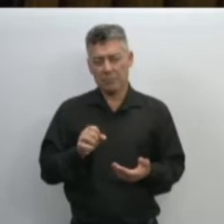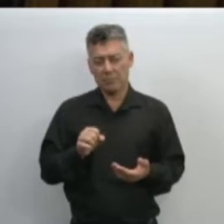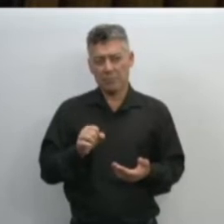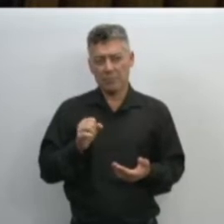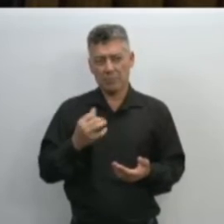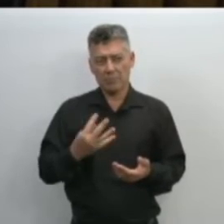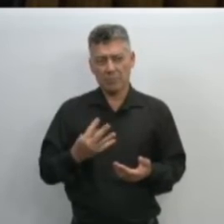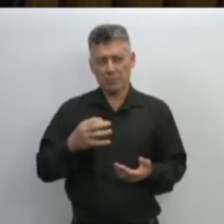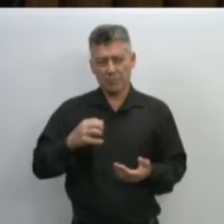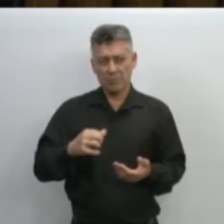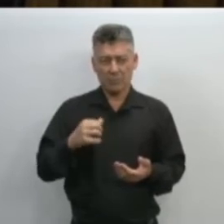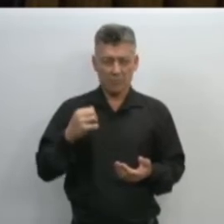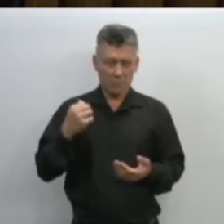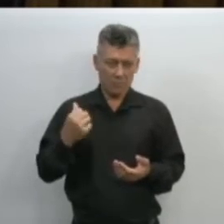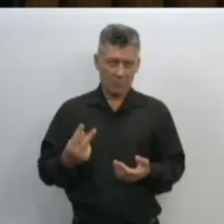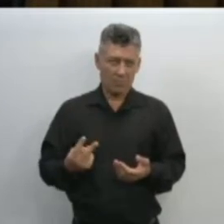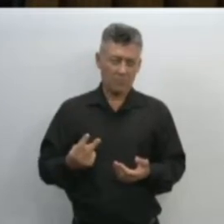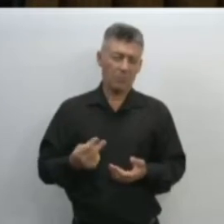4.384, 392